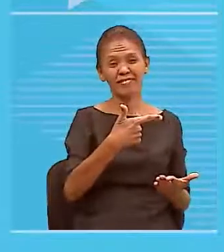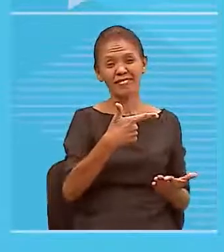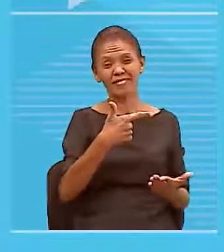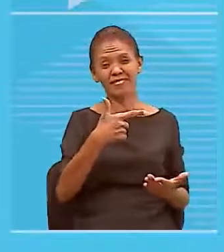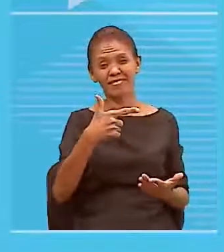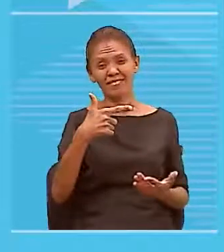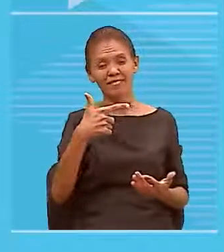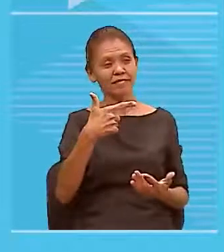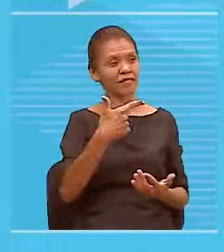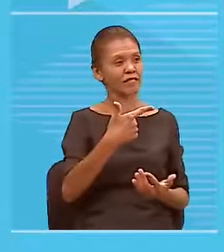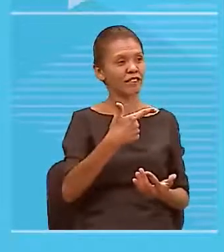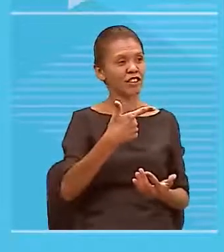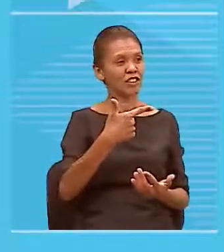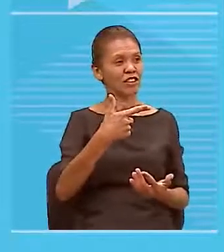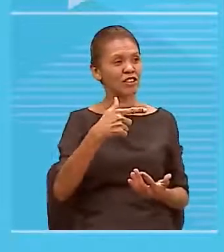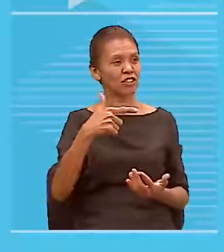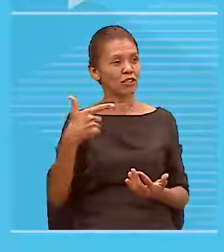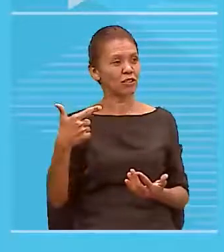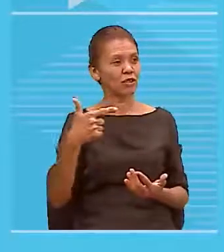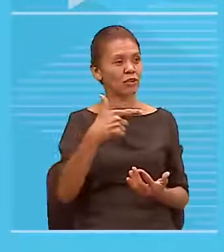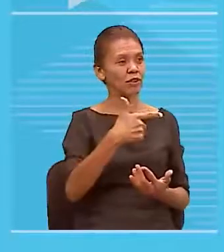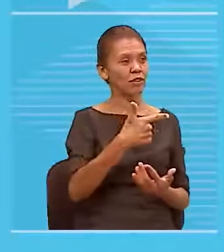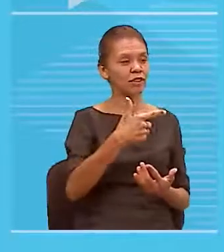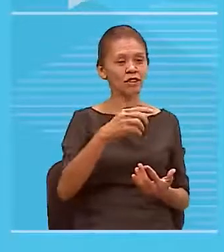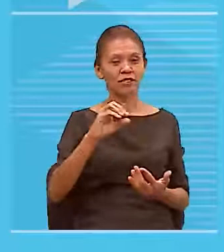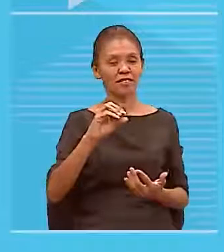veio lá de dentro atendeu